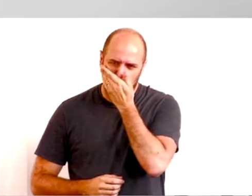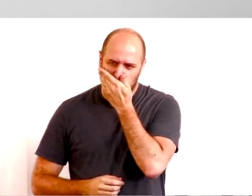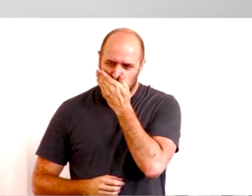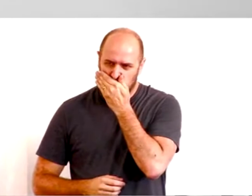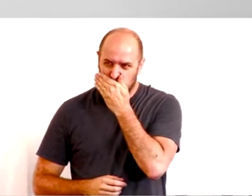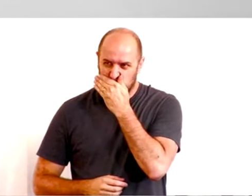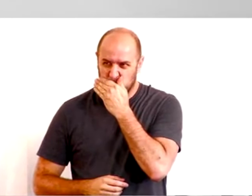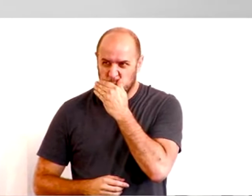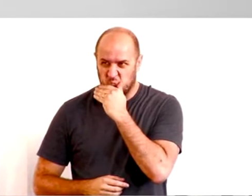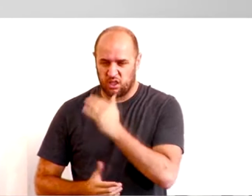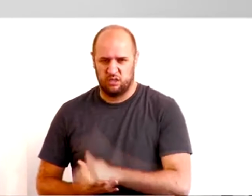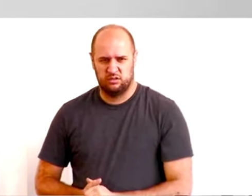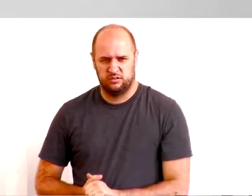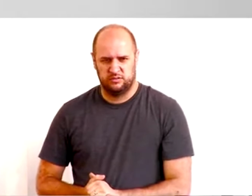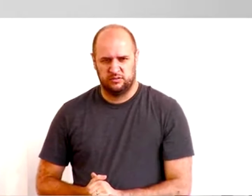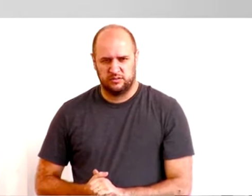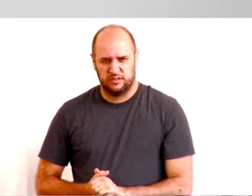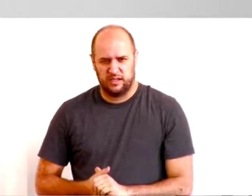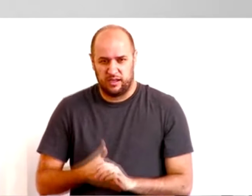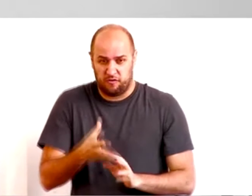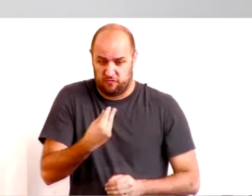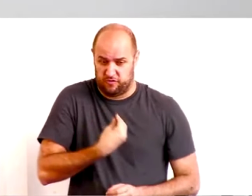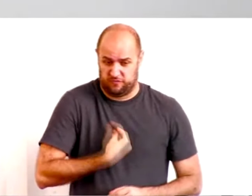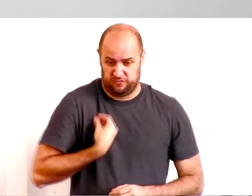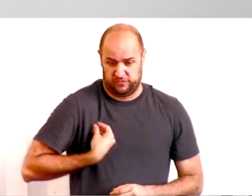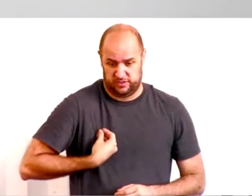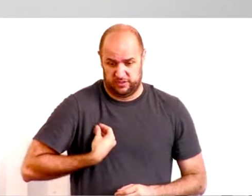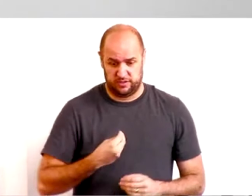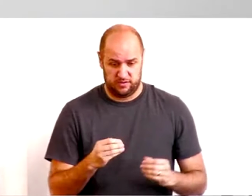Um rompimento entre a vida particular,